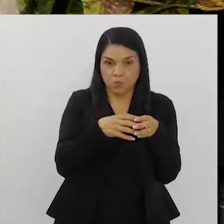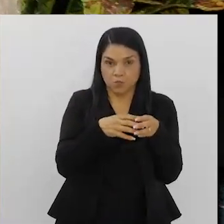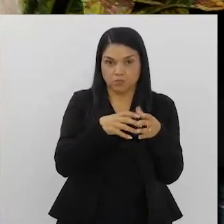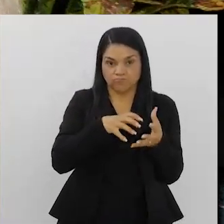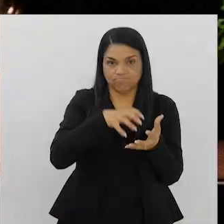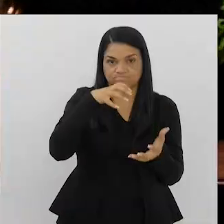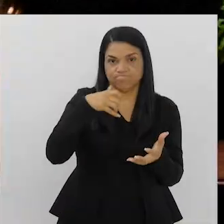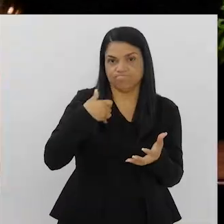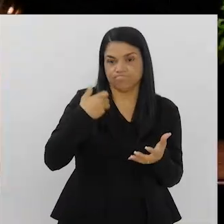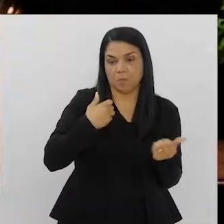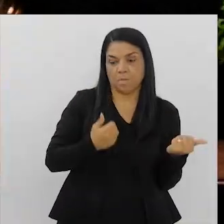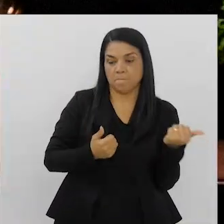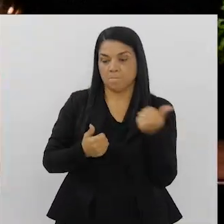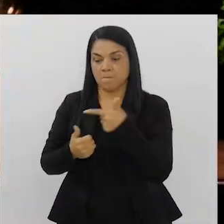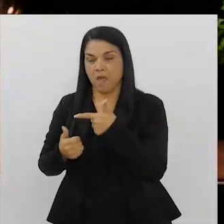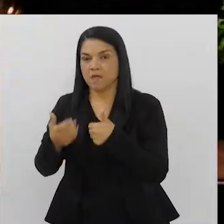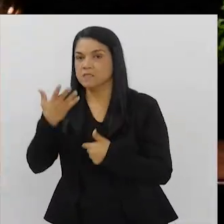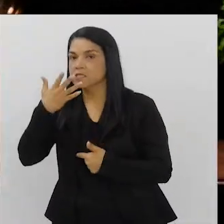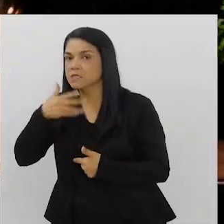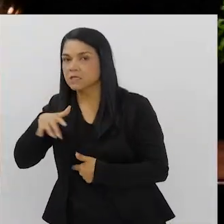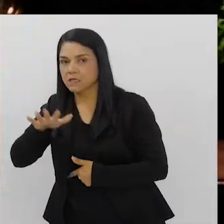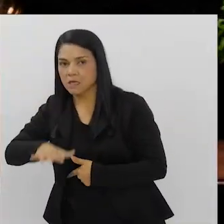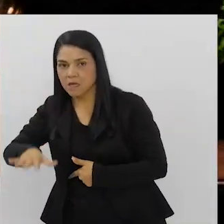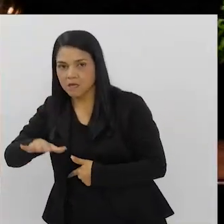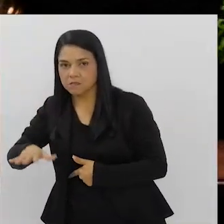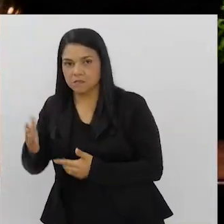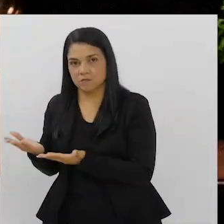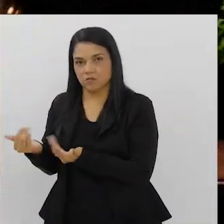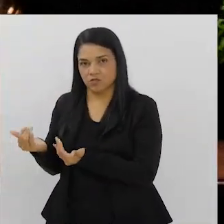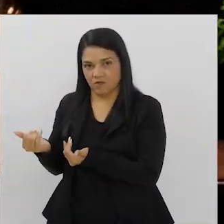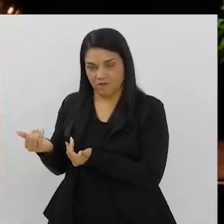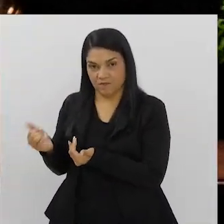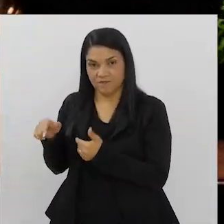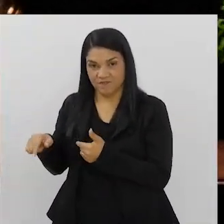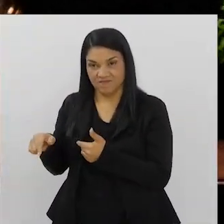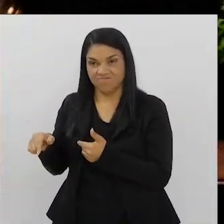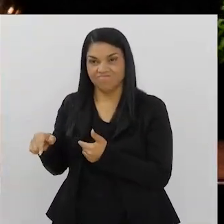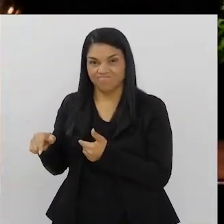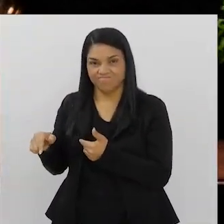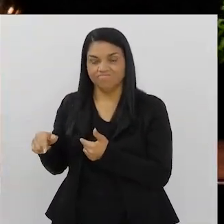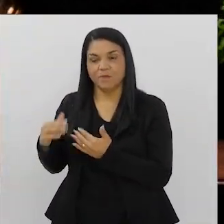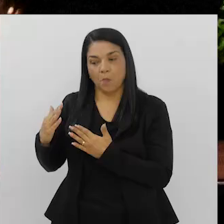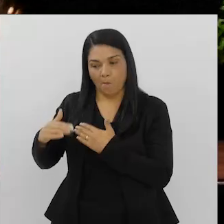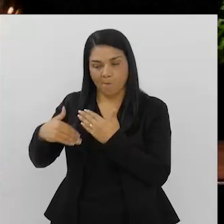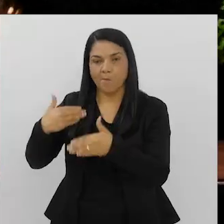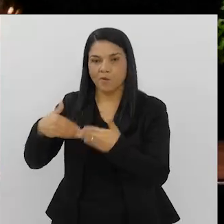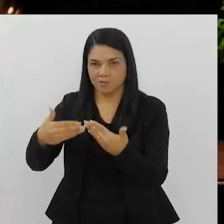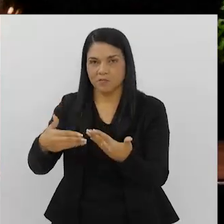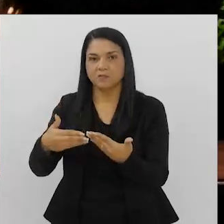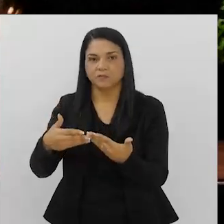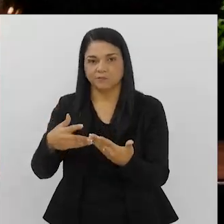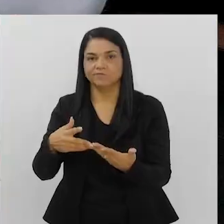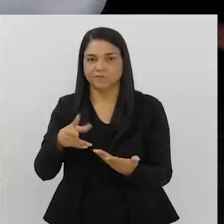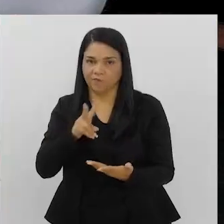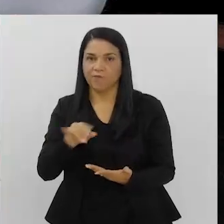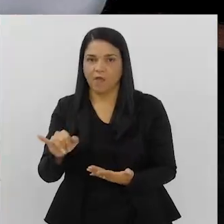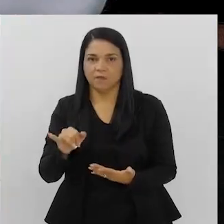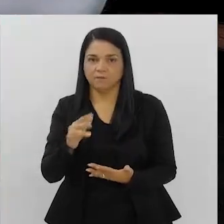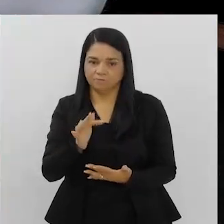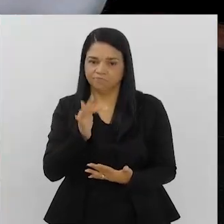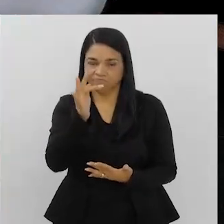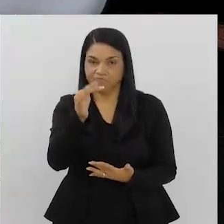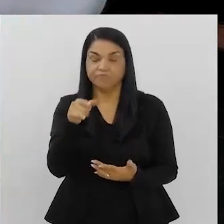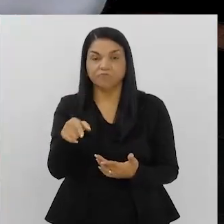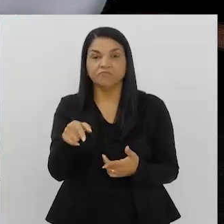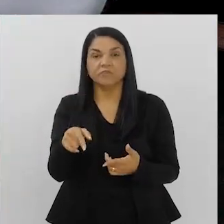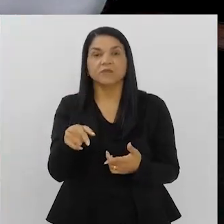mais idosas, uma maior quantidade do que crianças e adolescentes, né? A gente está caminhando para esse processo.